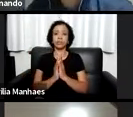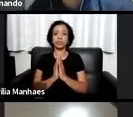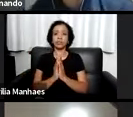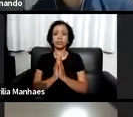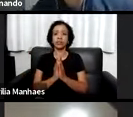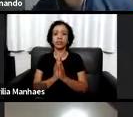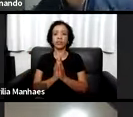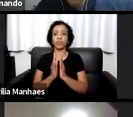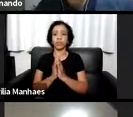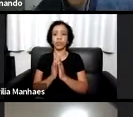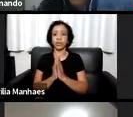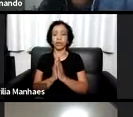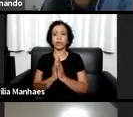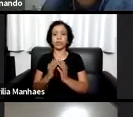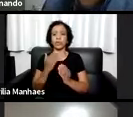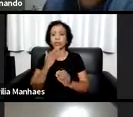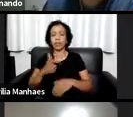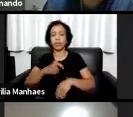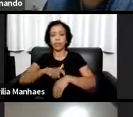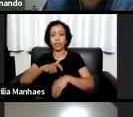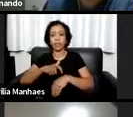Neto, eles estão em